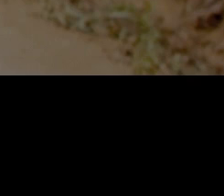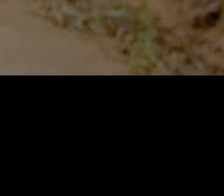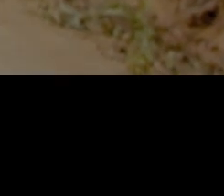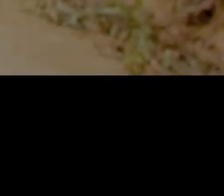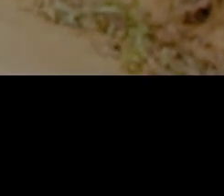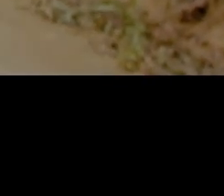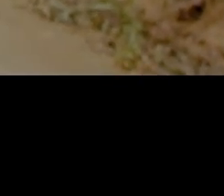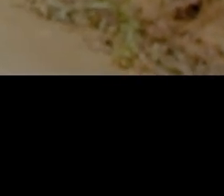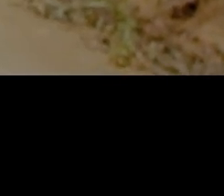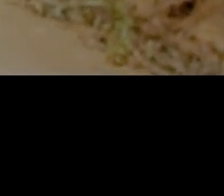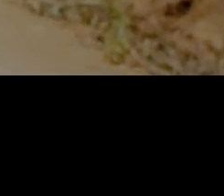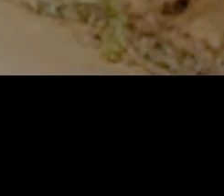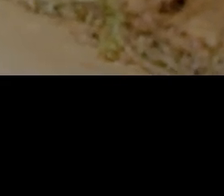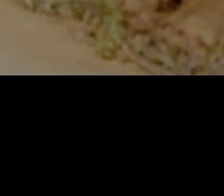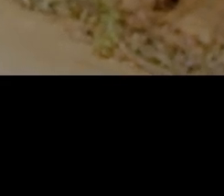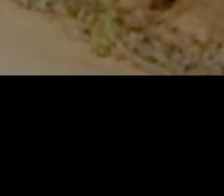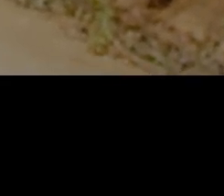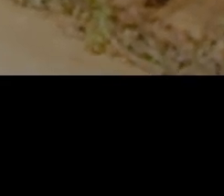E aí